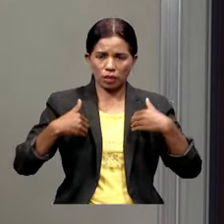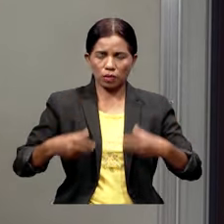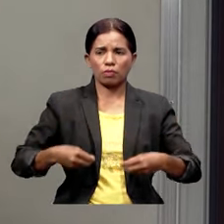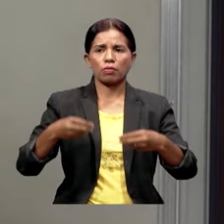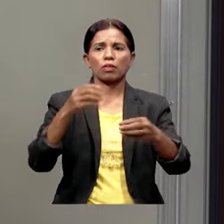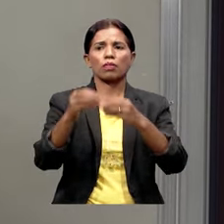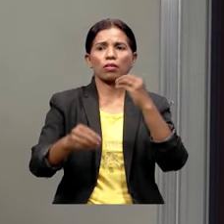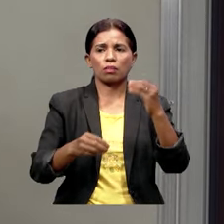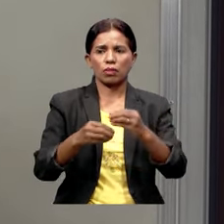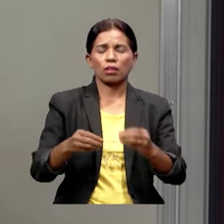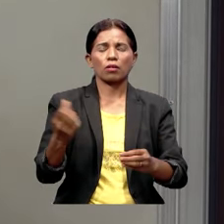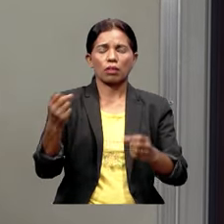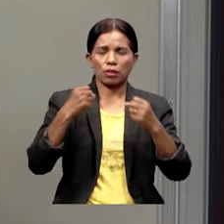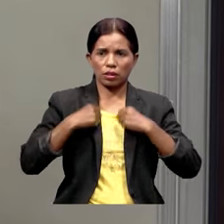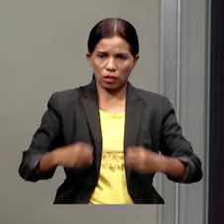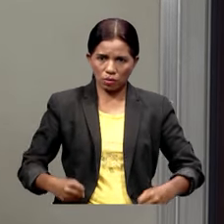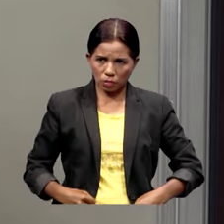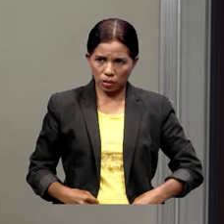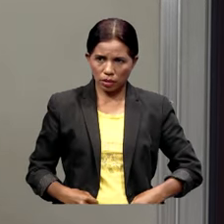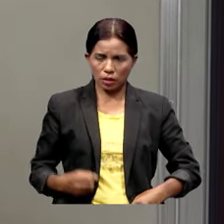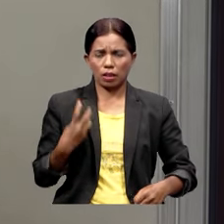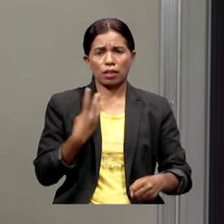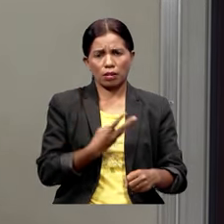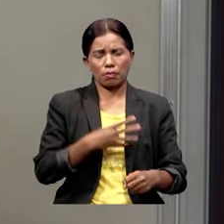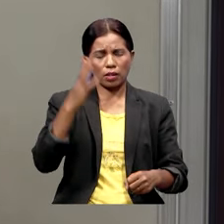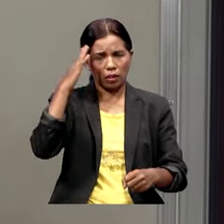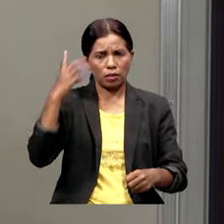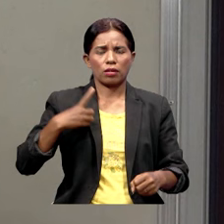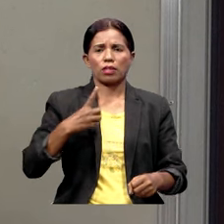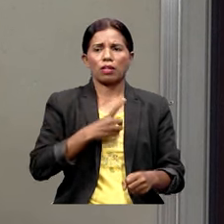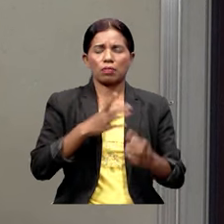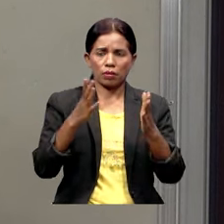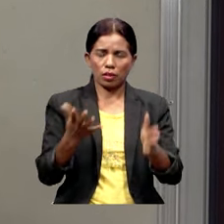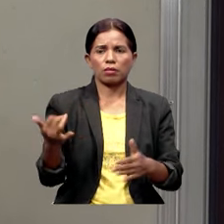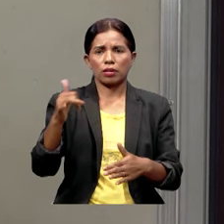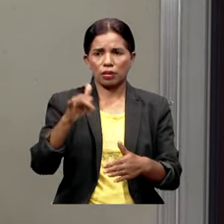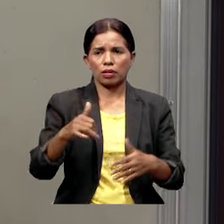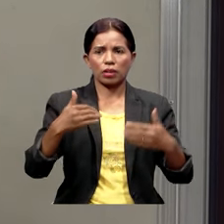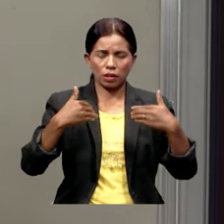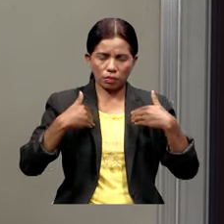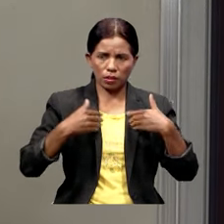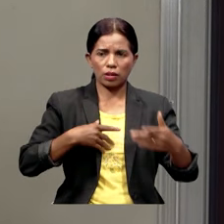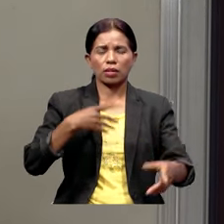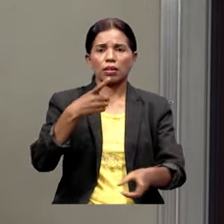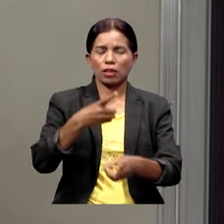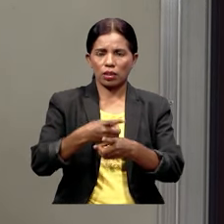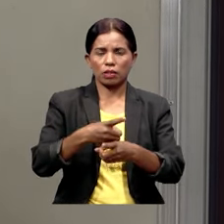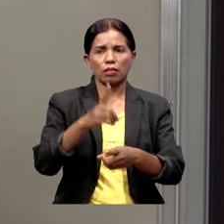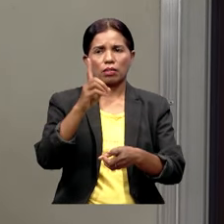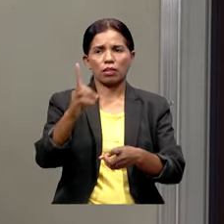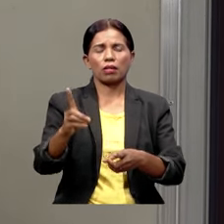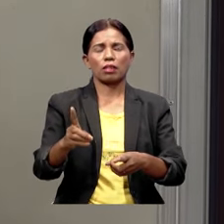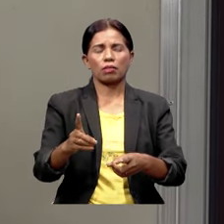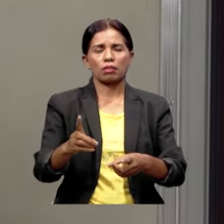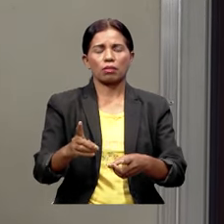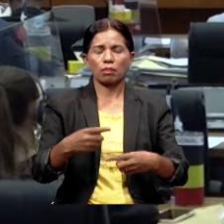com a manutenção da saúde, a minha não encata deputado Sira Mos. E temos direito ida a tu halo manutenção